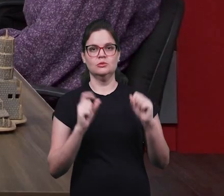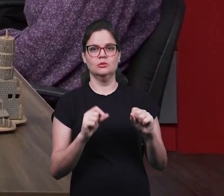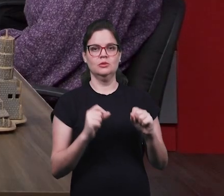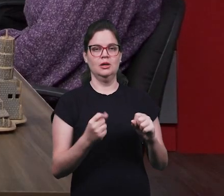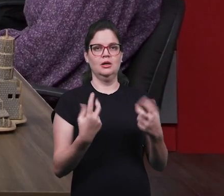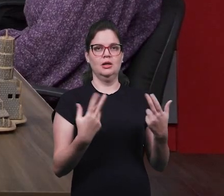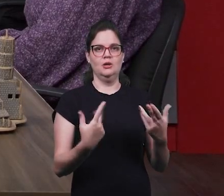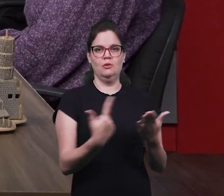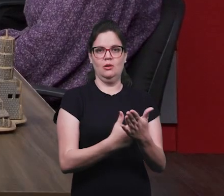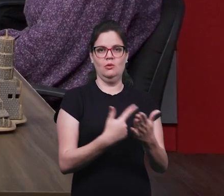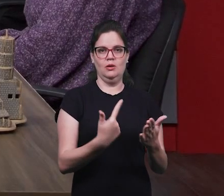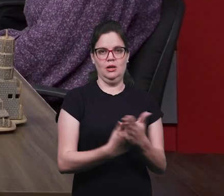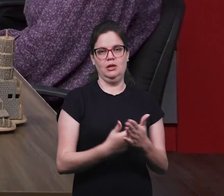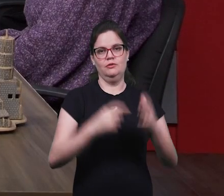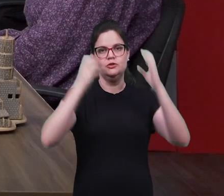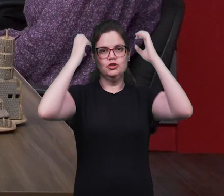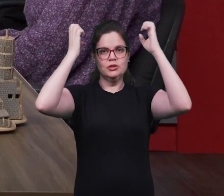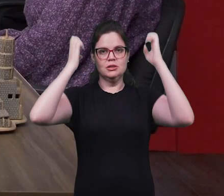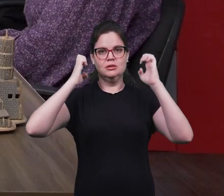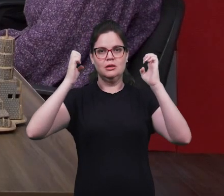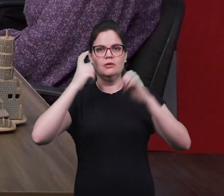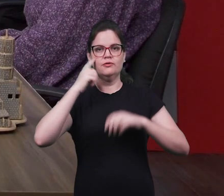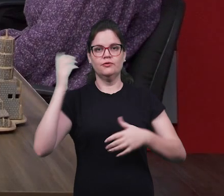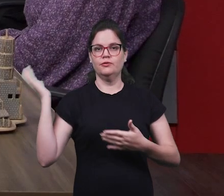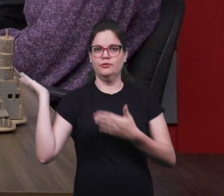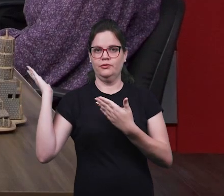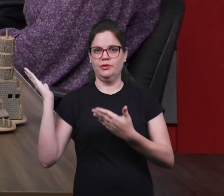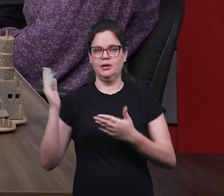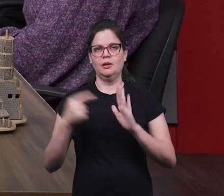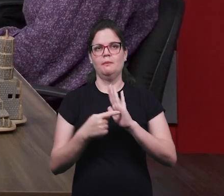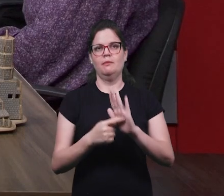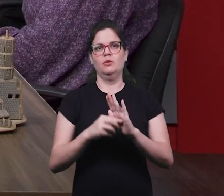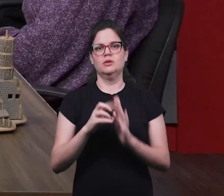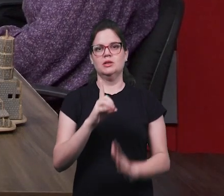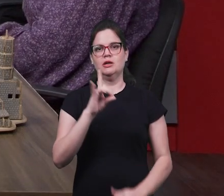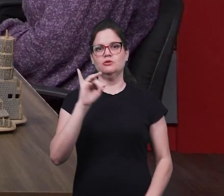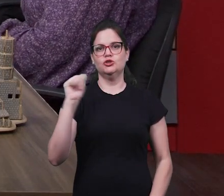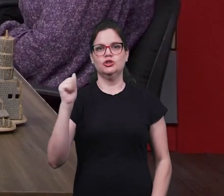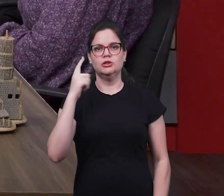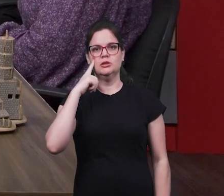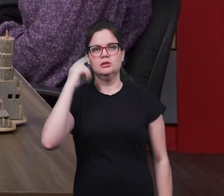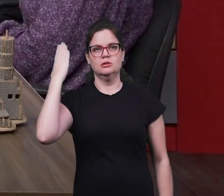descrição do livro de Esther. A gente podia até colocar aquele quadro das datas.